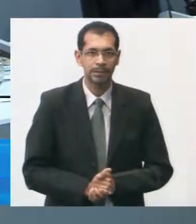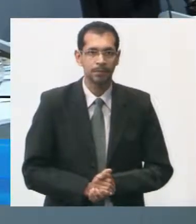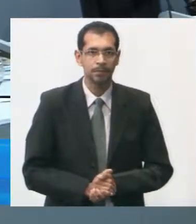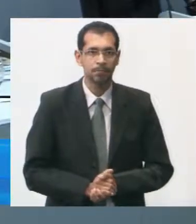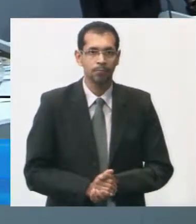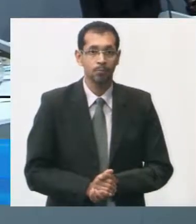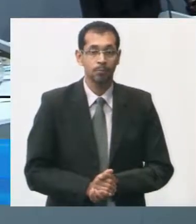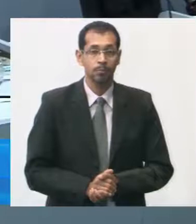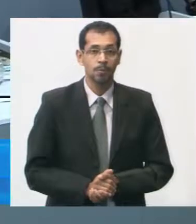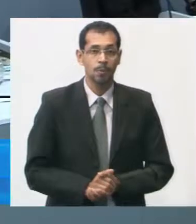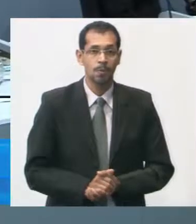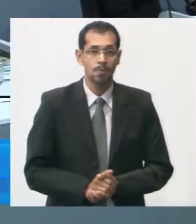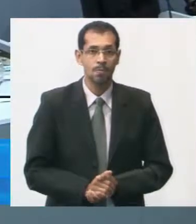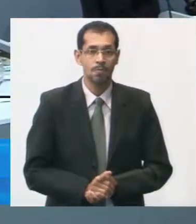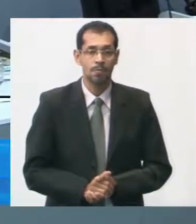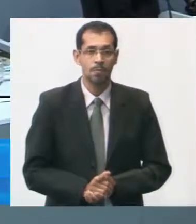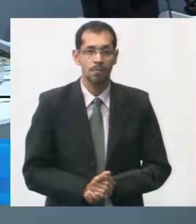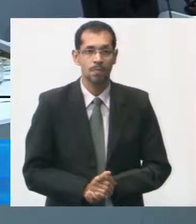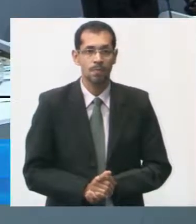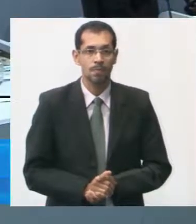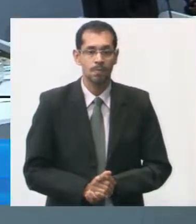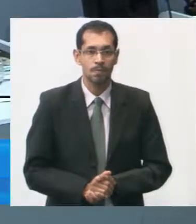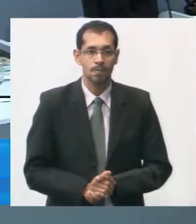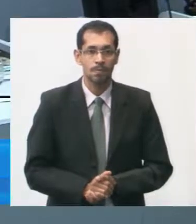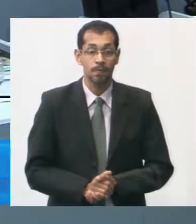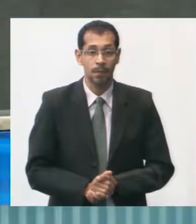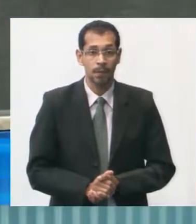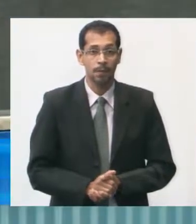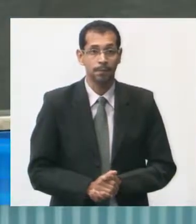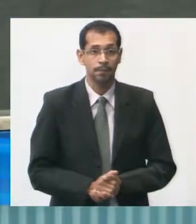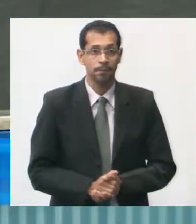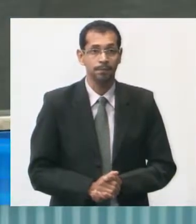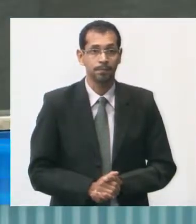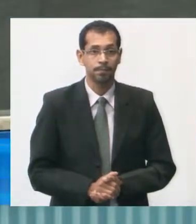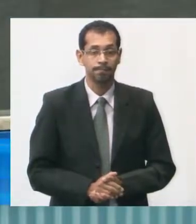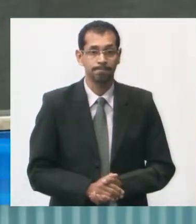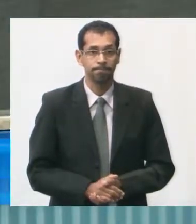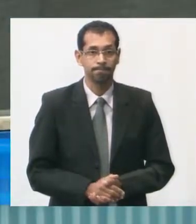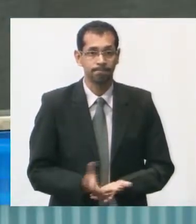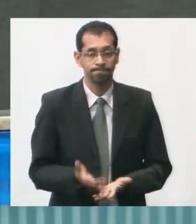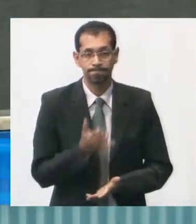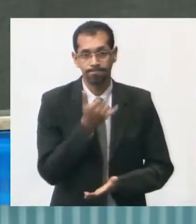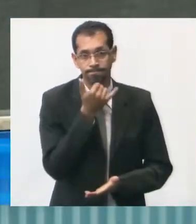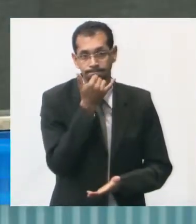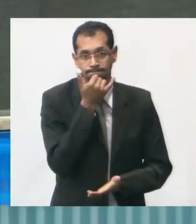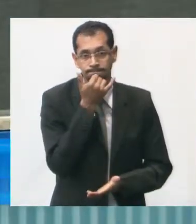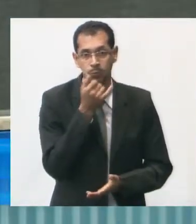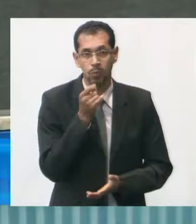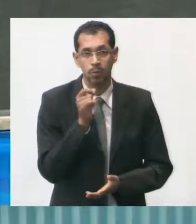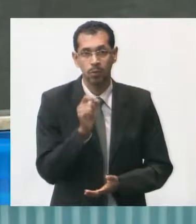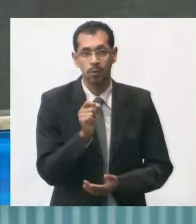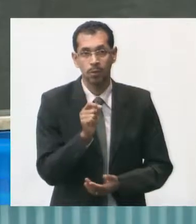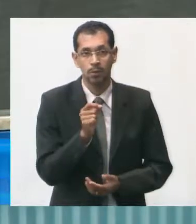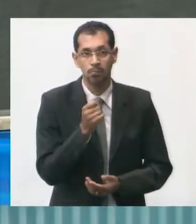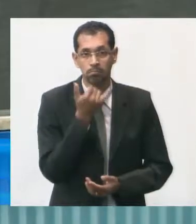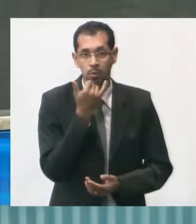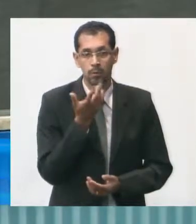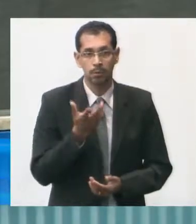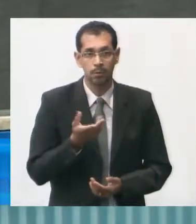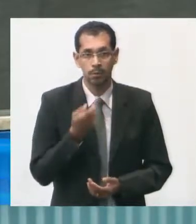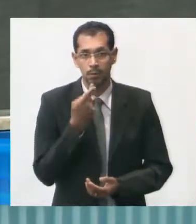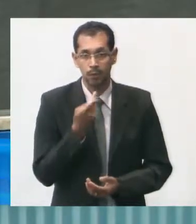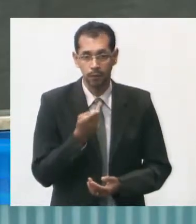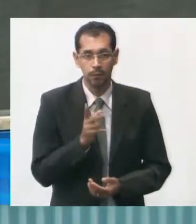mas será... Eu encontrei, não foi homologado ainda não. Na verdade, vereadores, desculpa, porque já daqui a pouco eu preciso continuar minha fala.